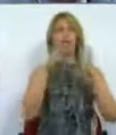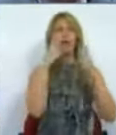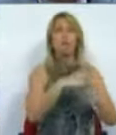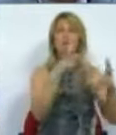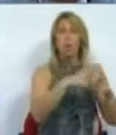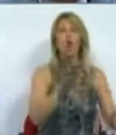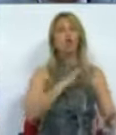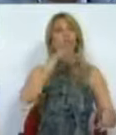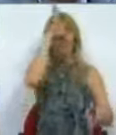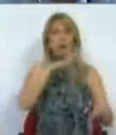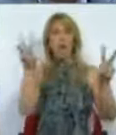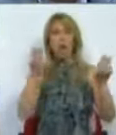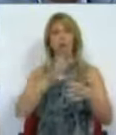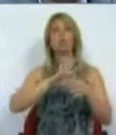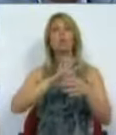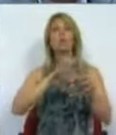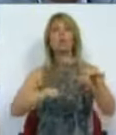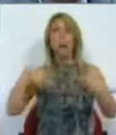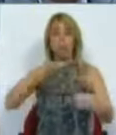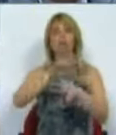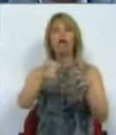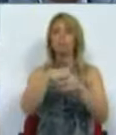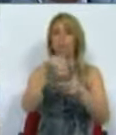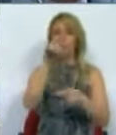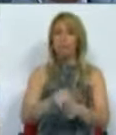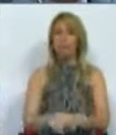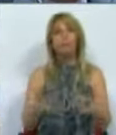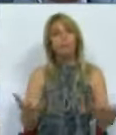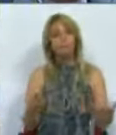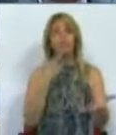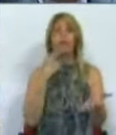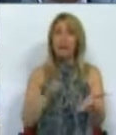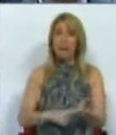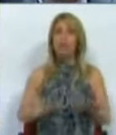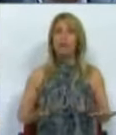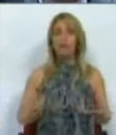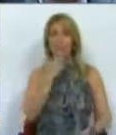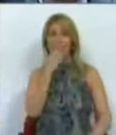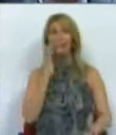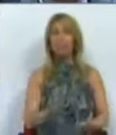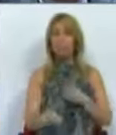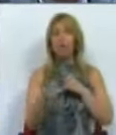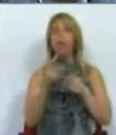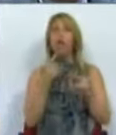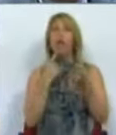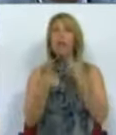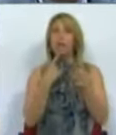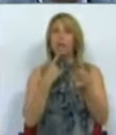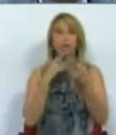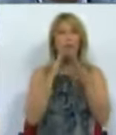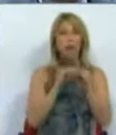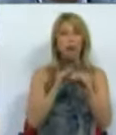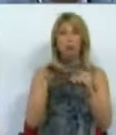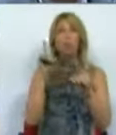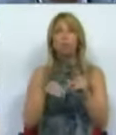Sr. Ministro dos Assuntos Parlamentares. De resto, vale a verdade, esta postura de diálogo e de abertura partiu do